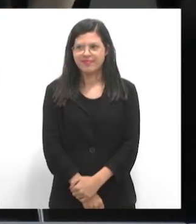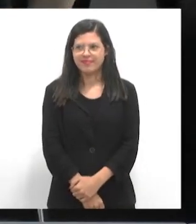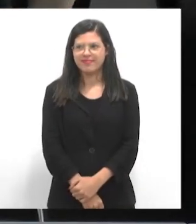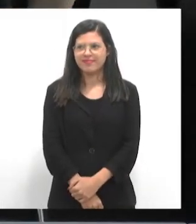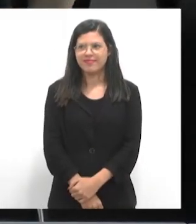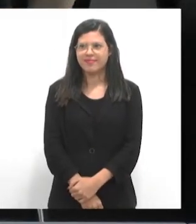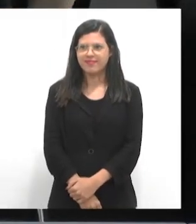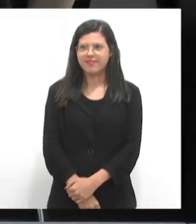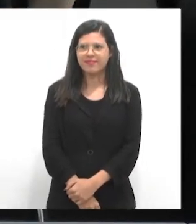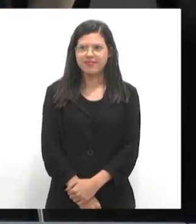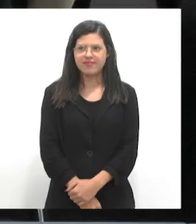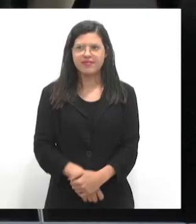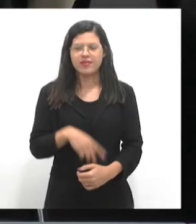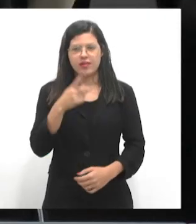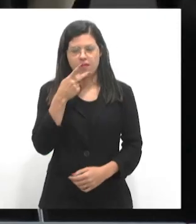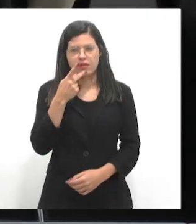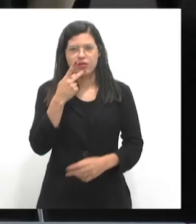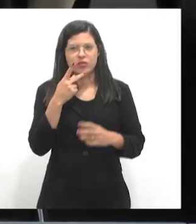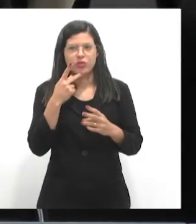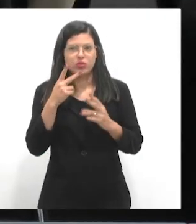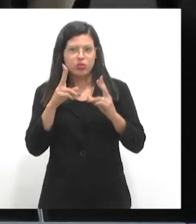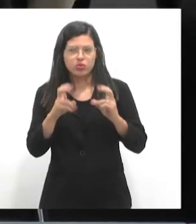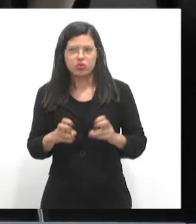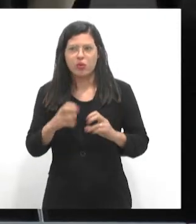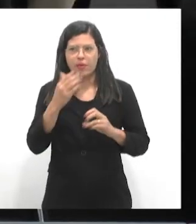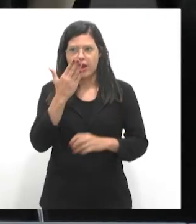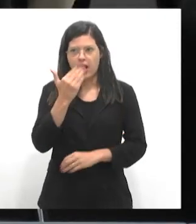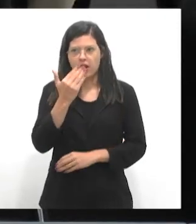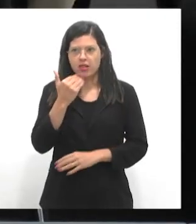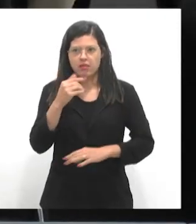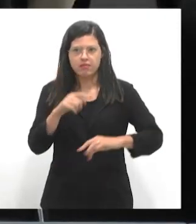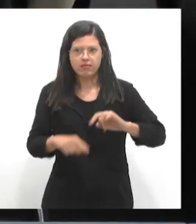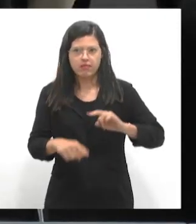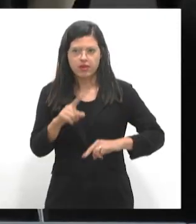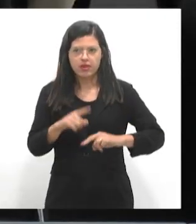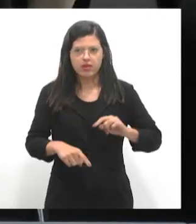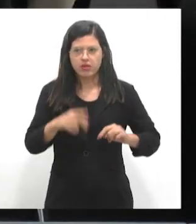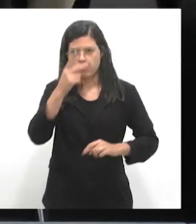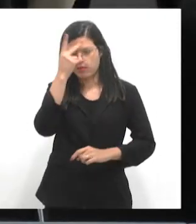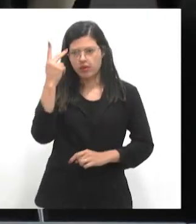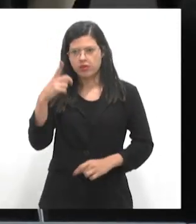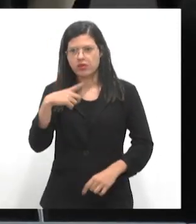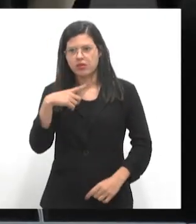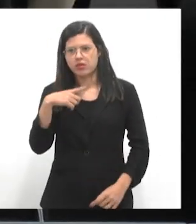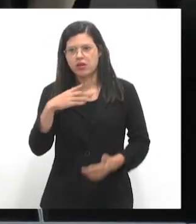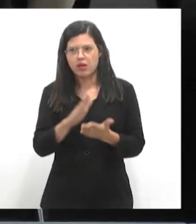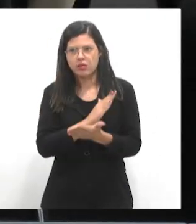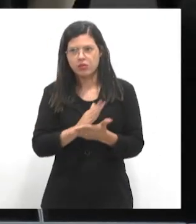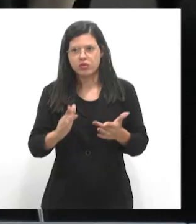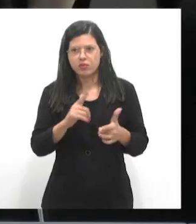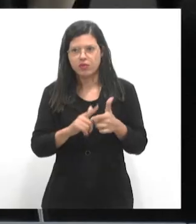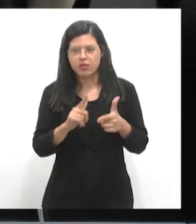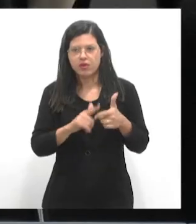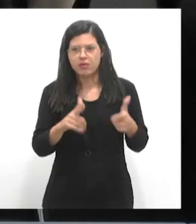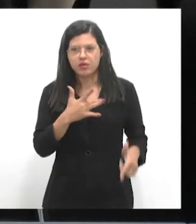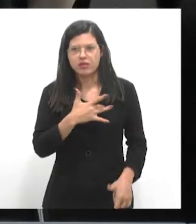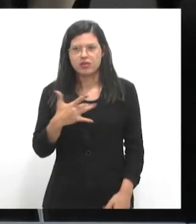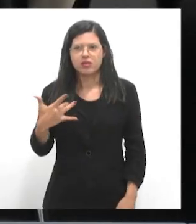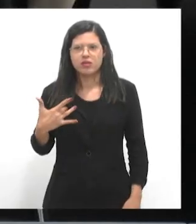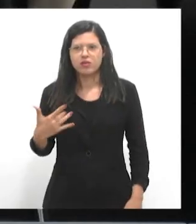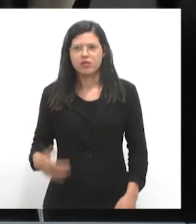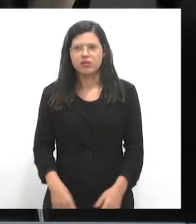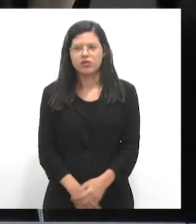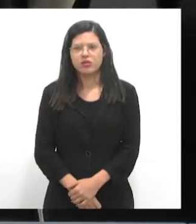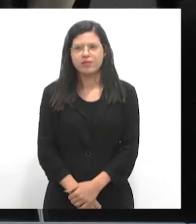E ele está falando aqui de alimentos para as pessoas que têm alguns problemas de saúde. Então,